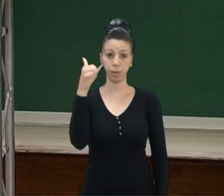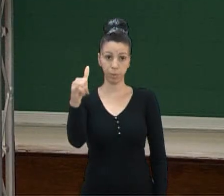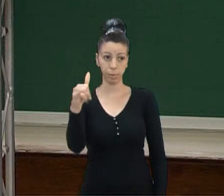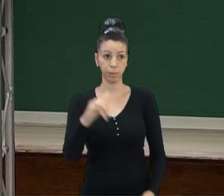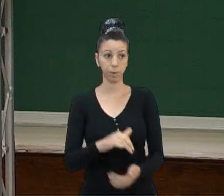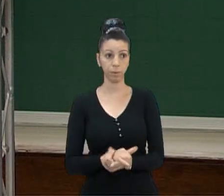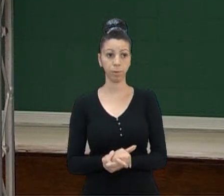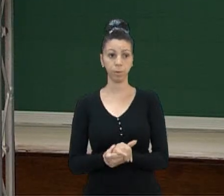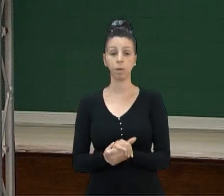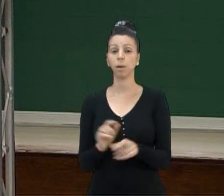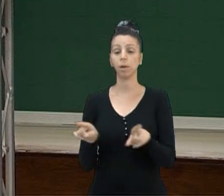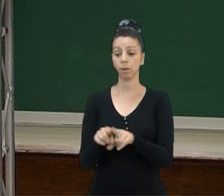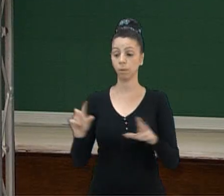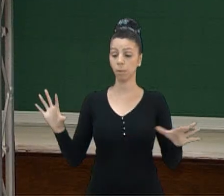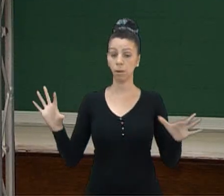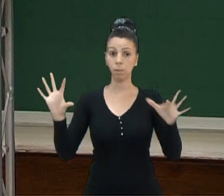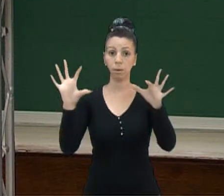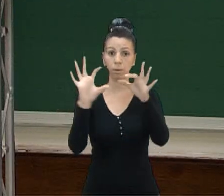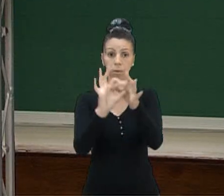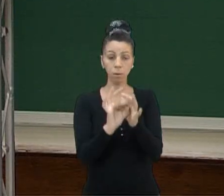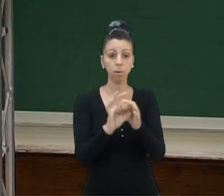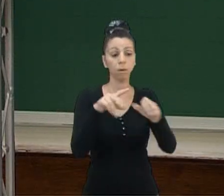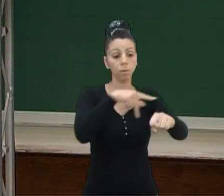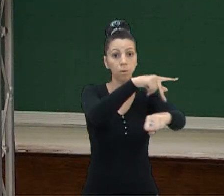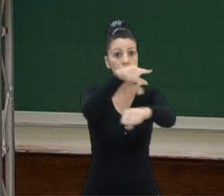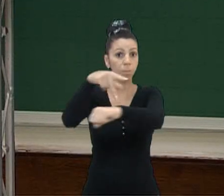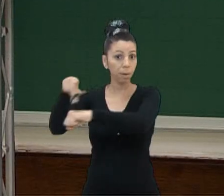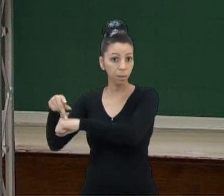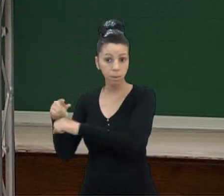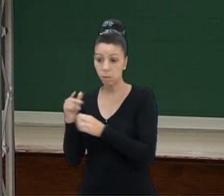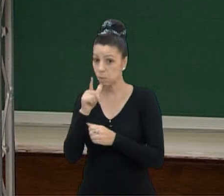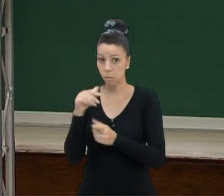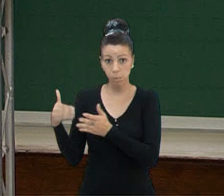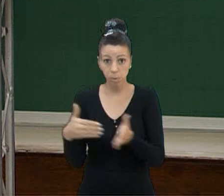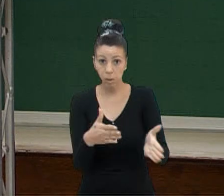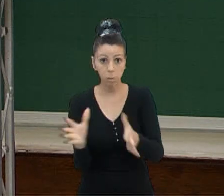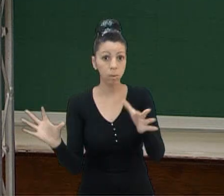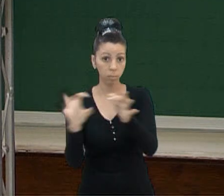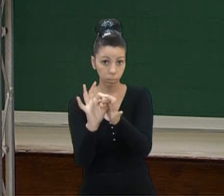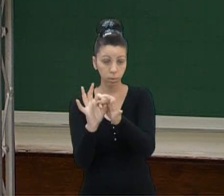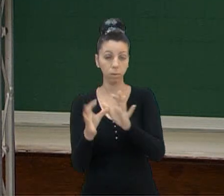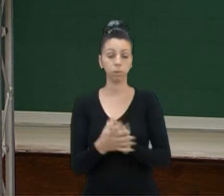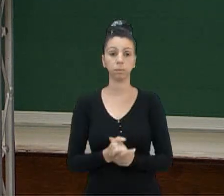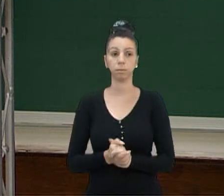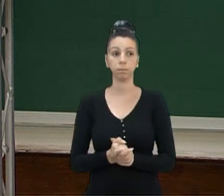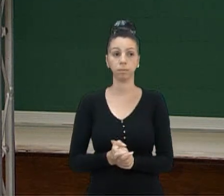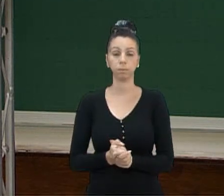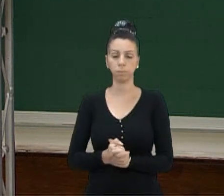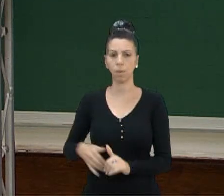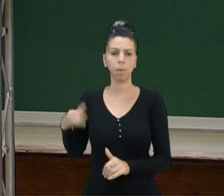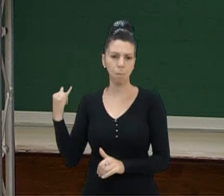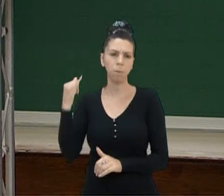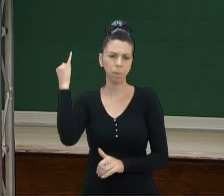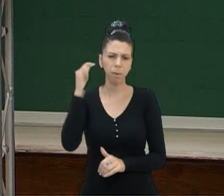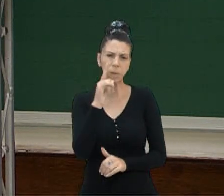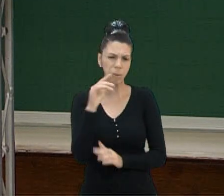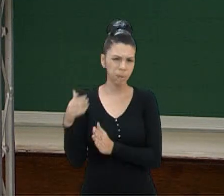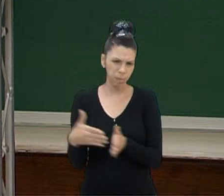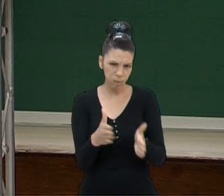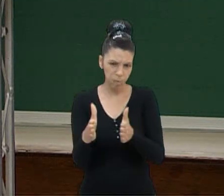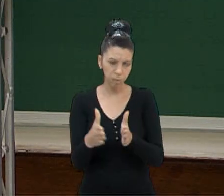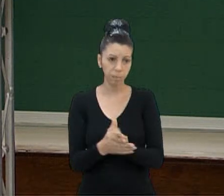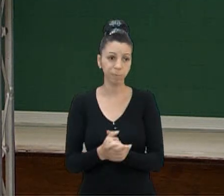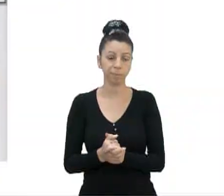e eixos de integração entre os países dos continentes, que é isso que a gente acabou de falar. Daí a importância desses rios, né? Então, agora vamos ali